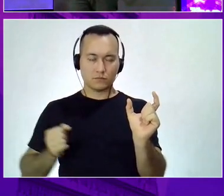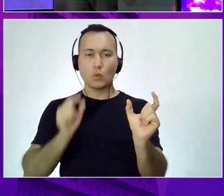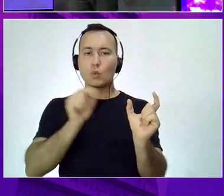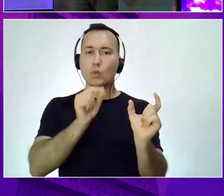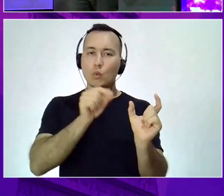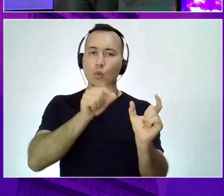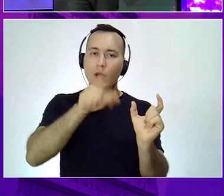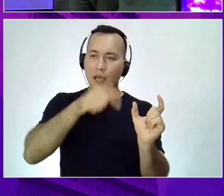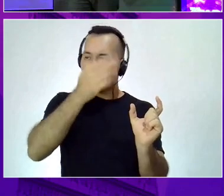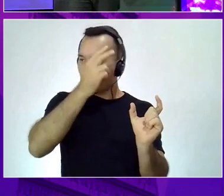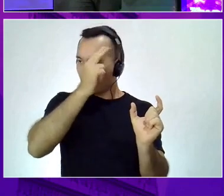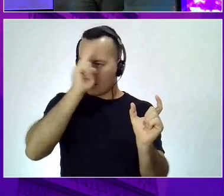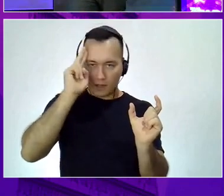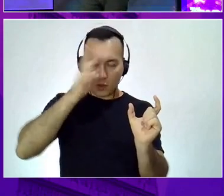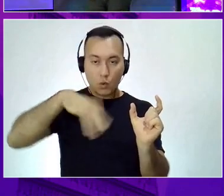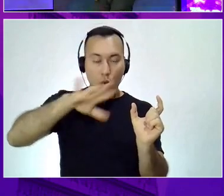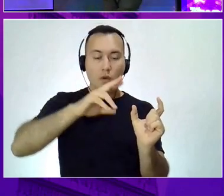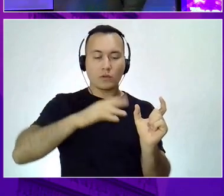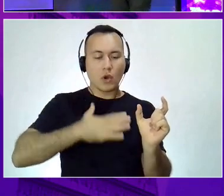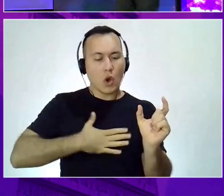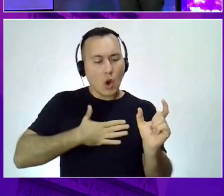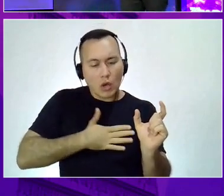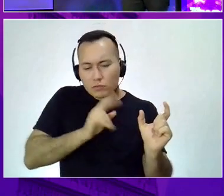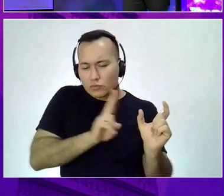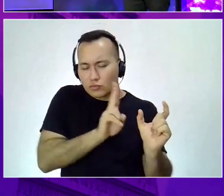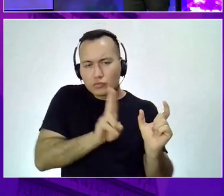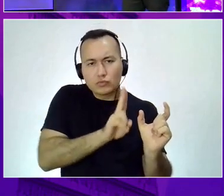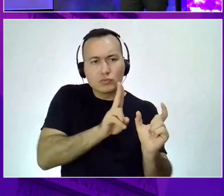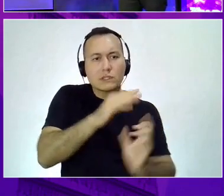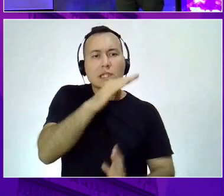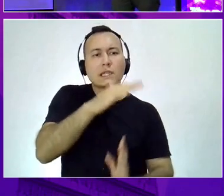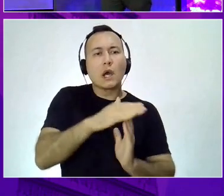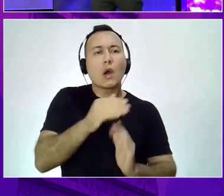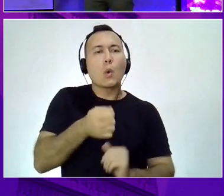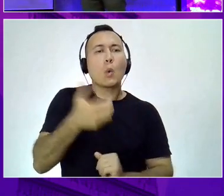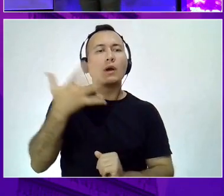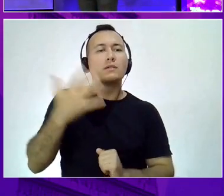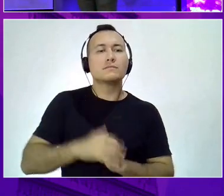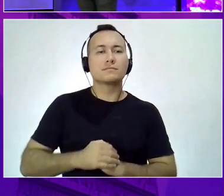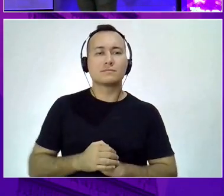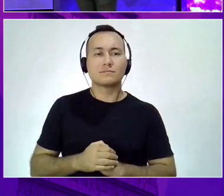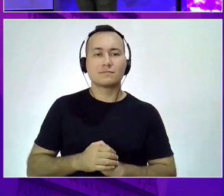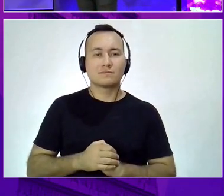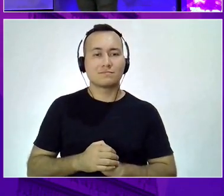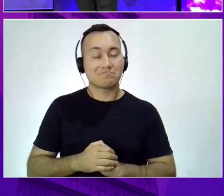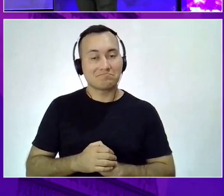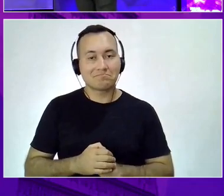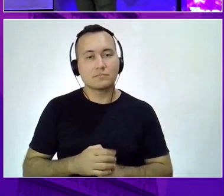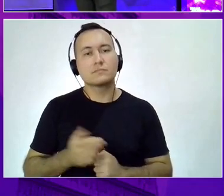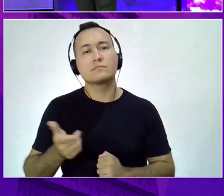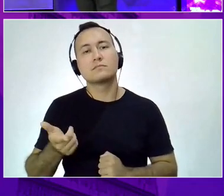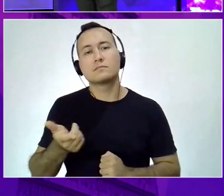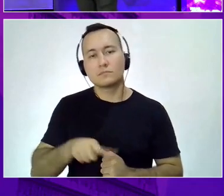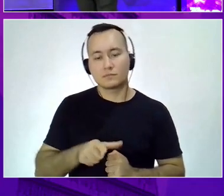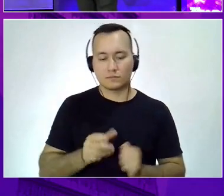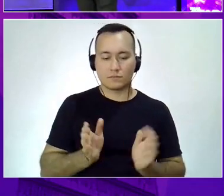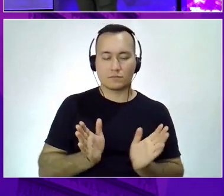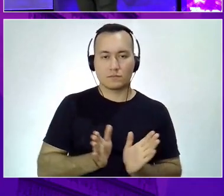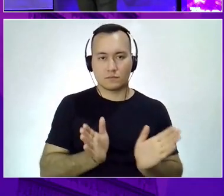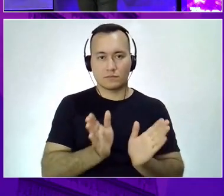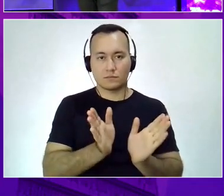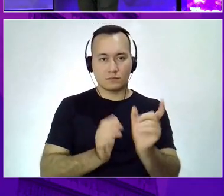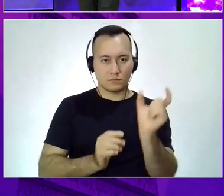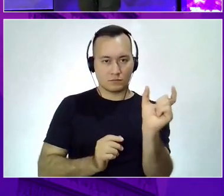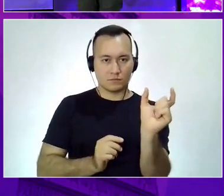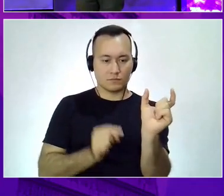E a acessibilidade, ela já propõe um uso equitativo. Grava essa palavra,